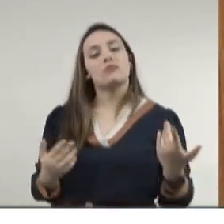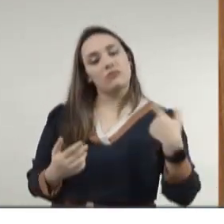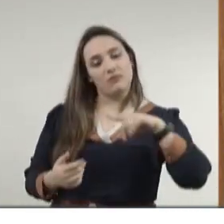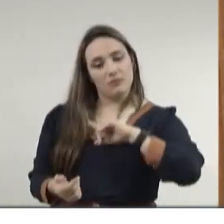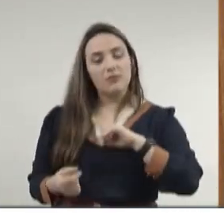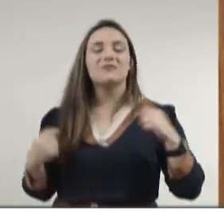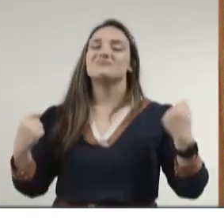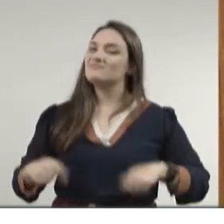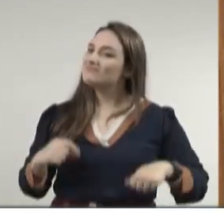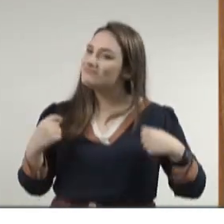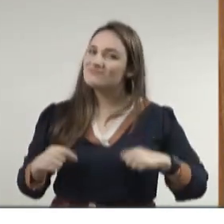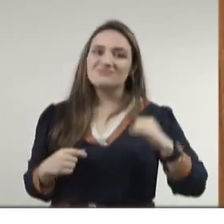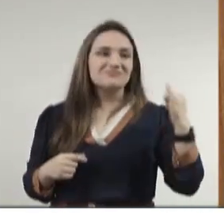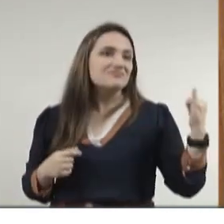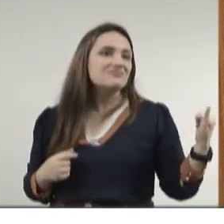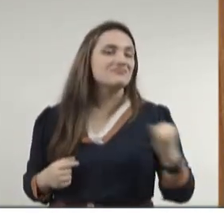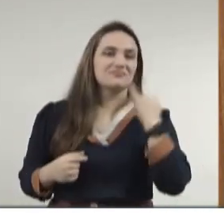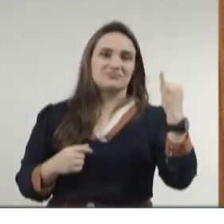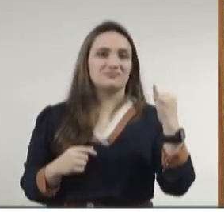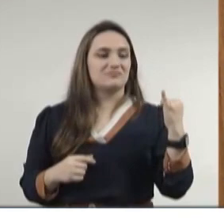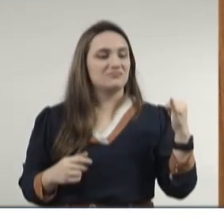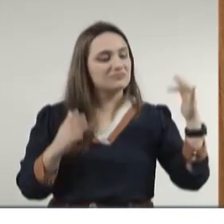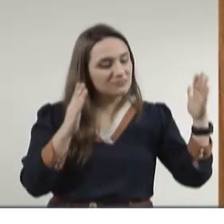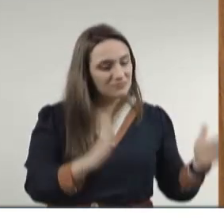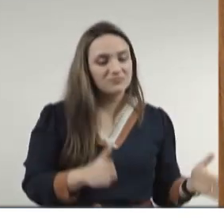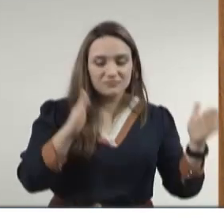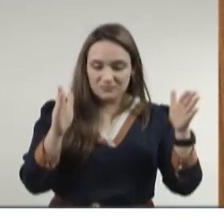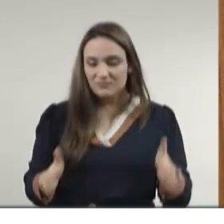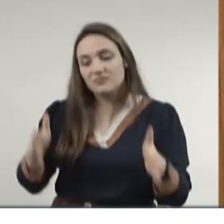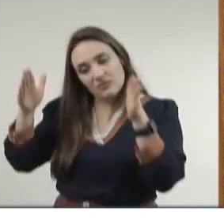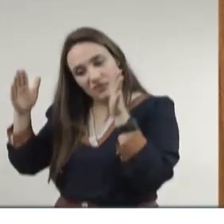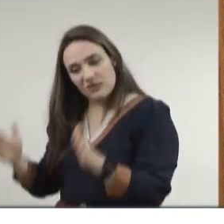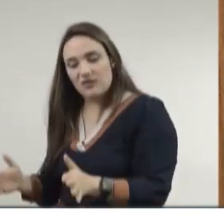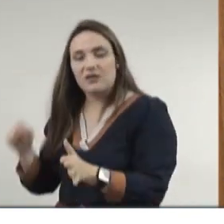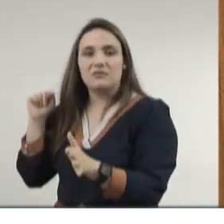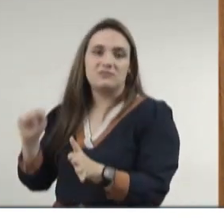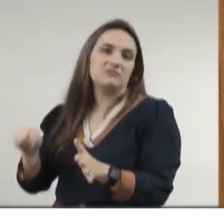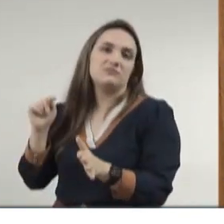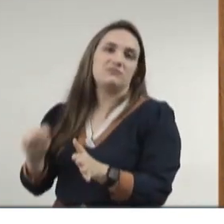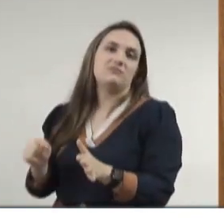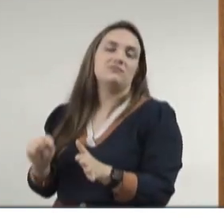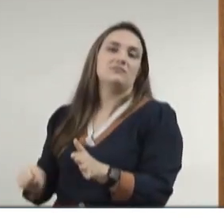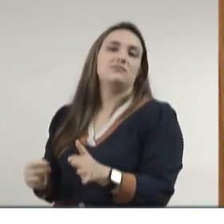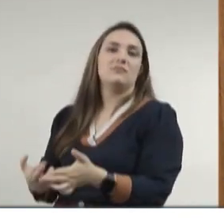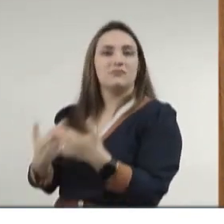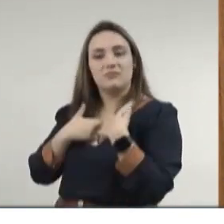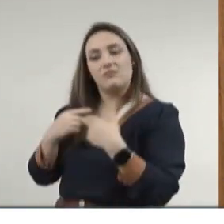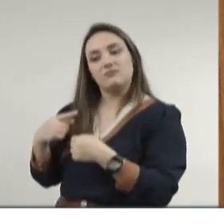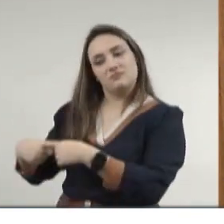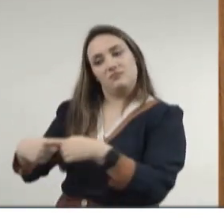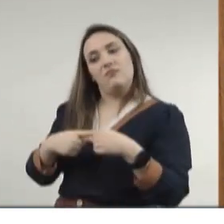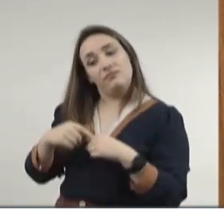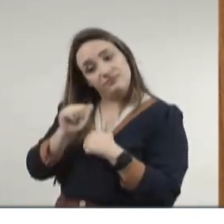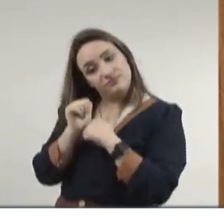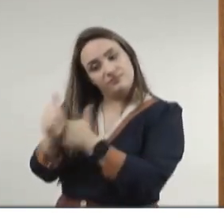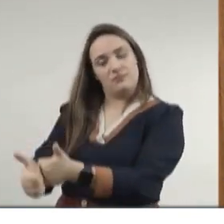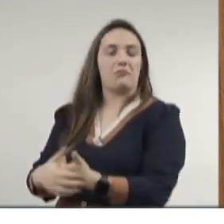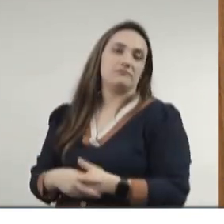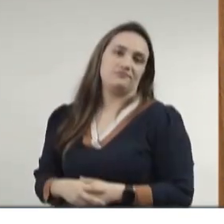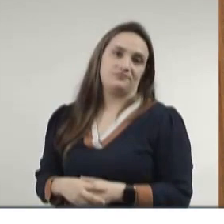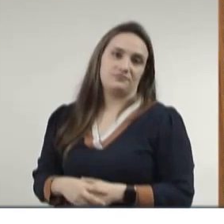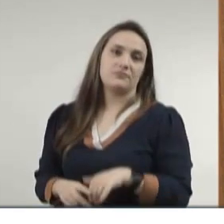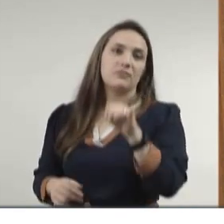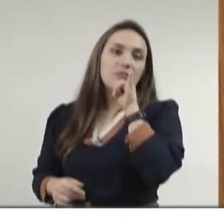precisamos, e é fundamental, a terceira aproximação, que é a responsabilidade do município.